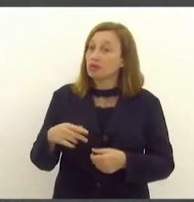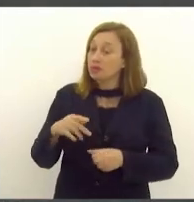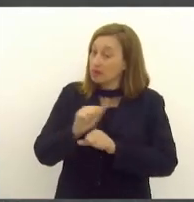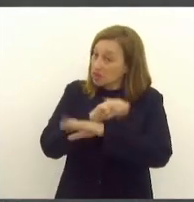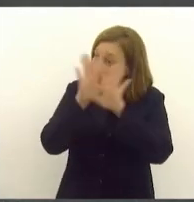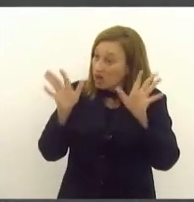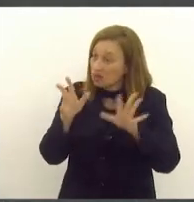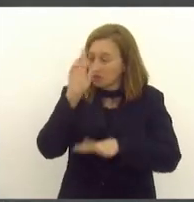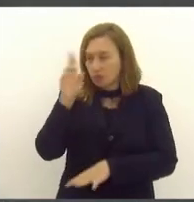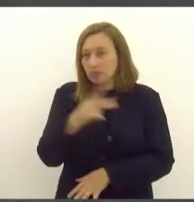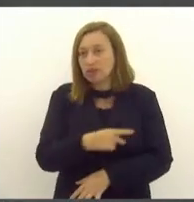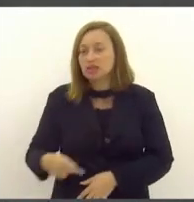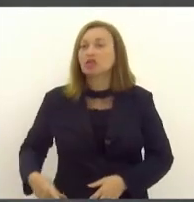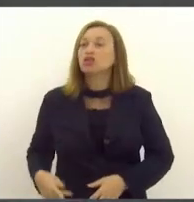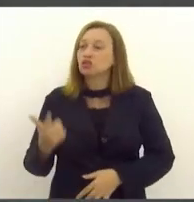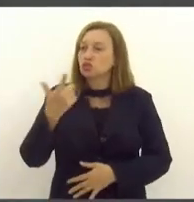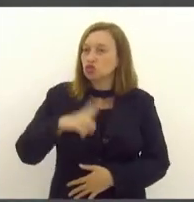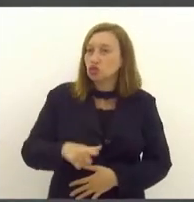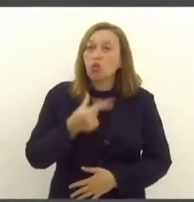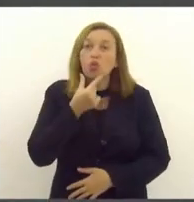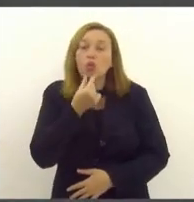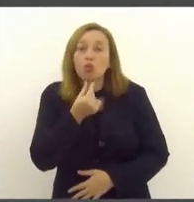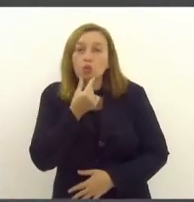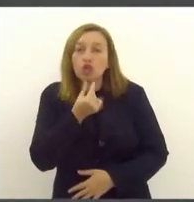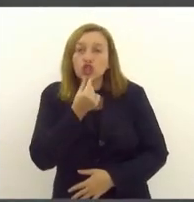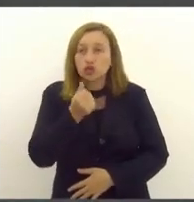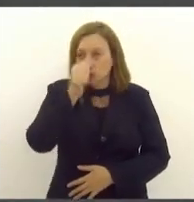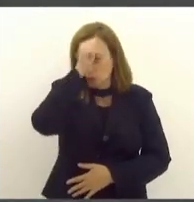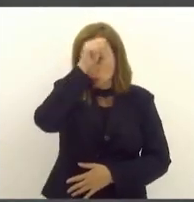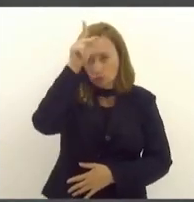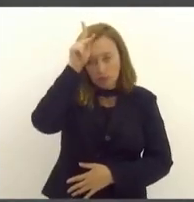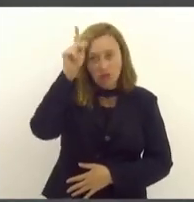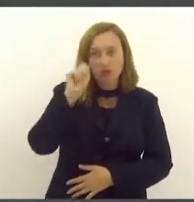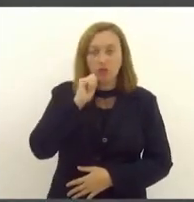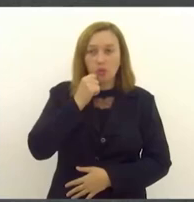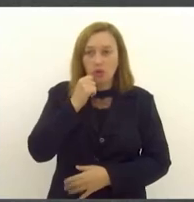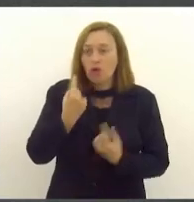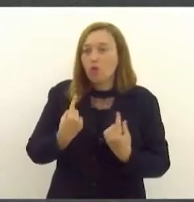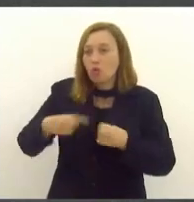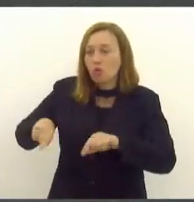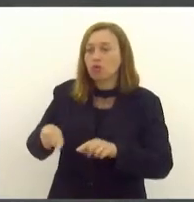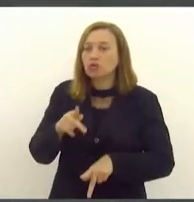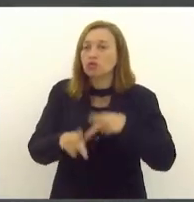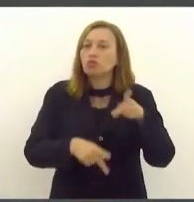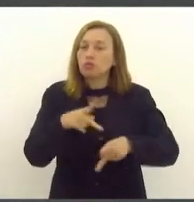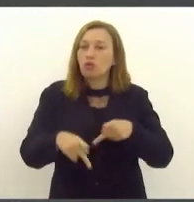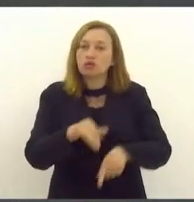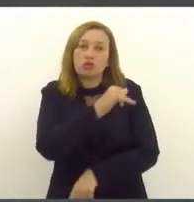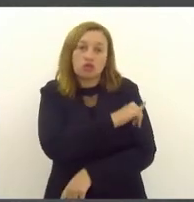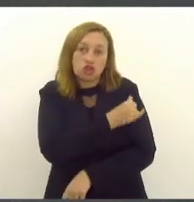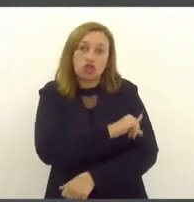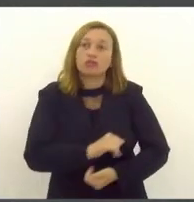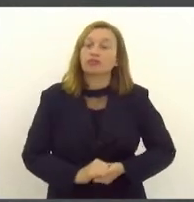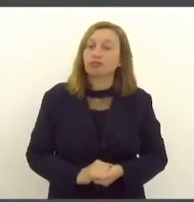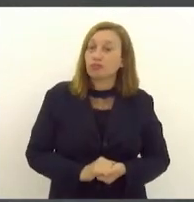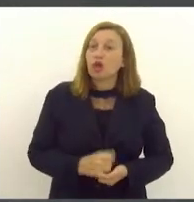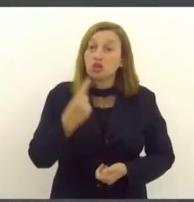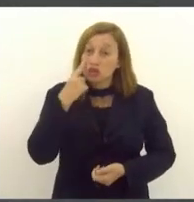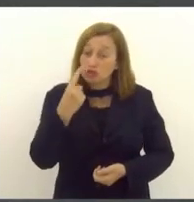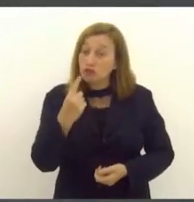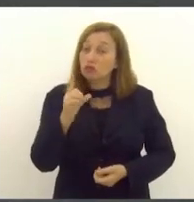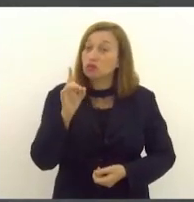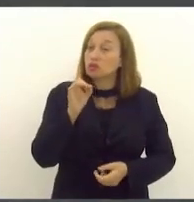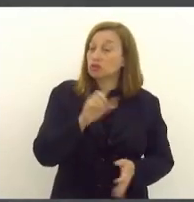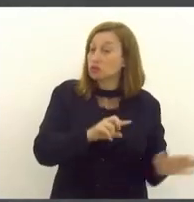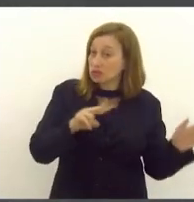é que seja mais uma vez os meninos do Eduardo Paes contra a população do Rio de Janeiro e o que se viu nesse